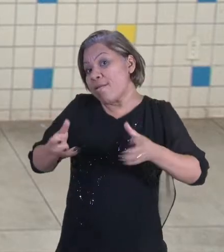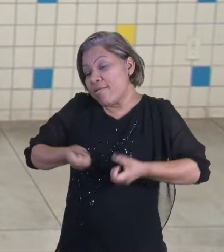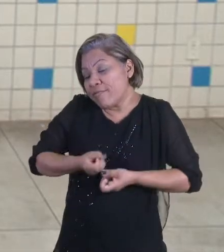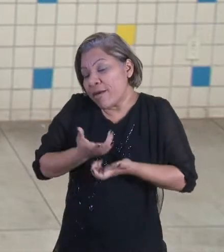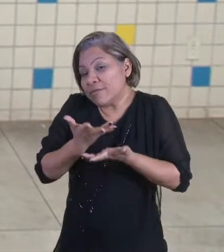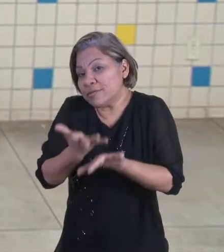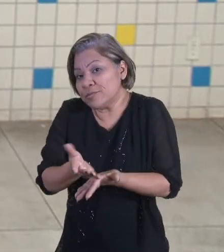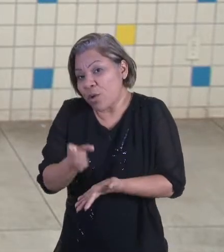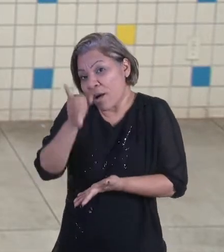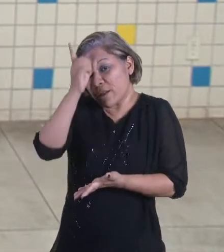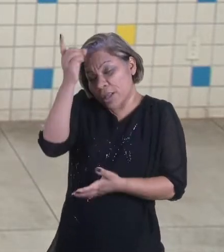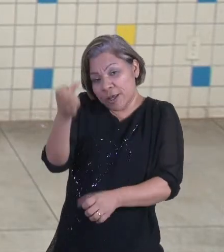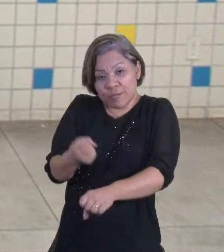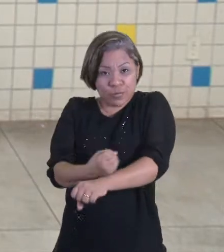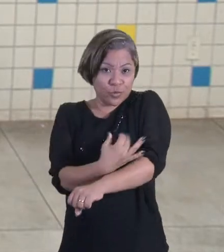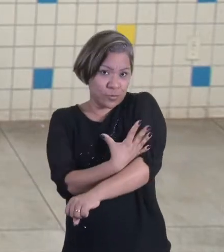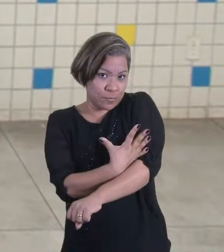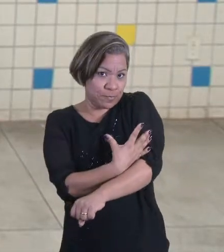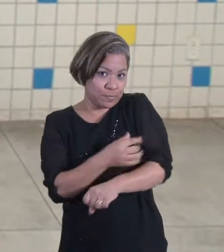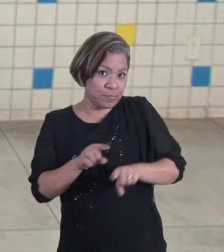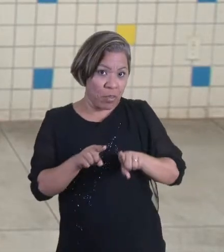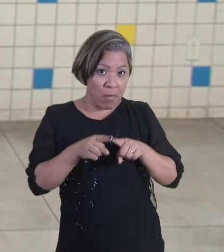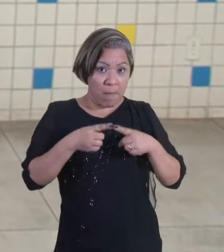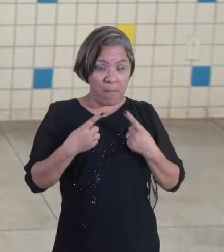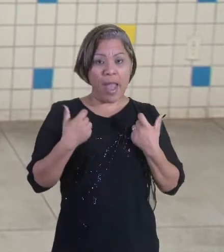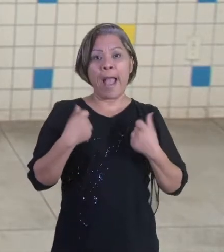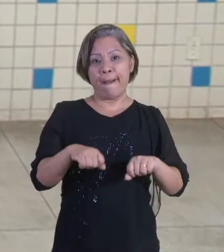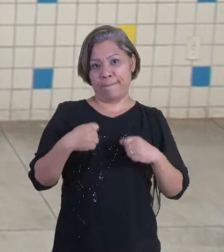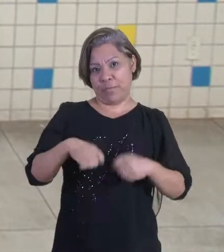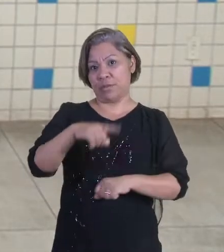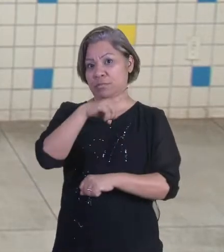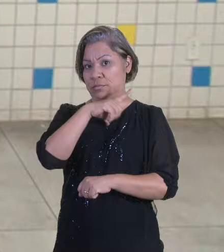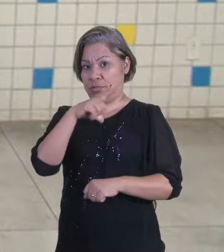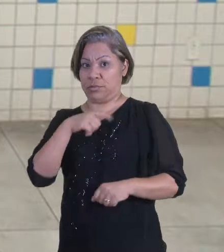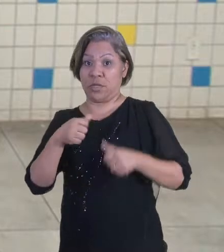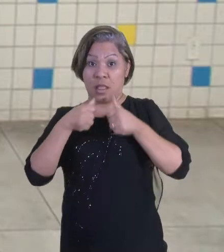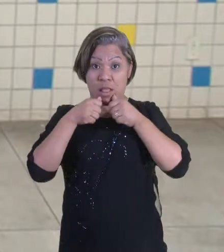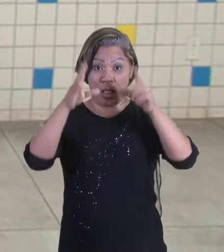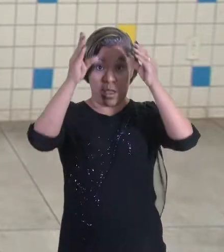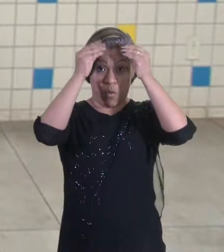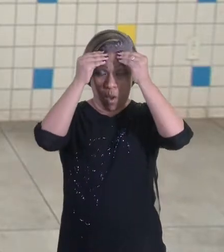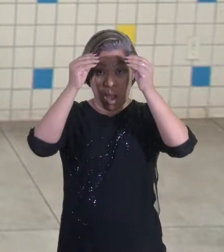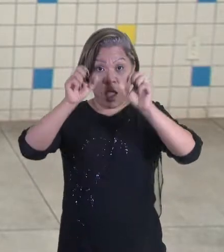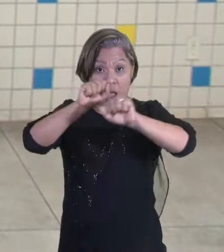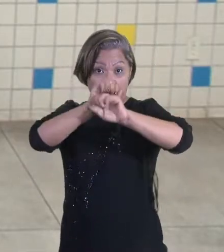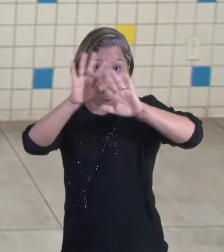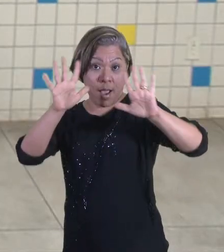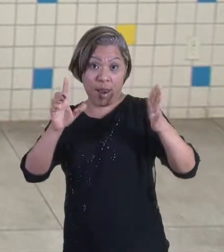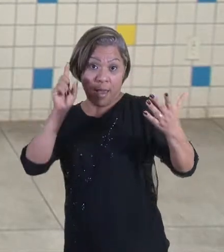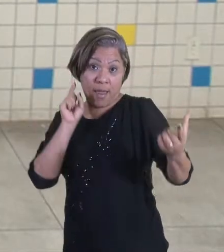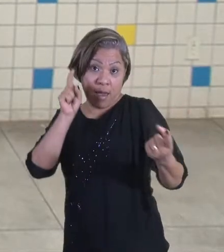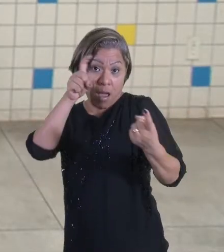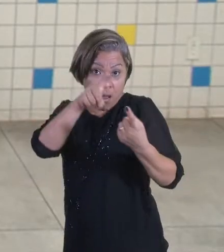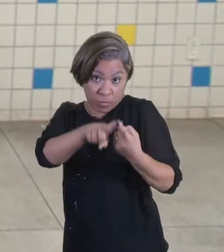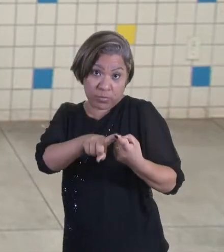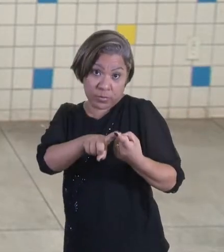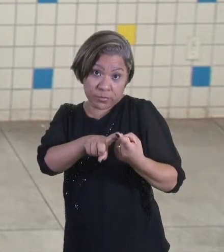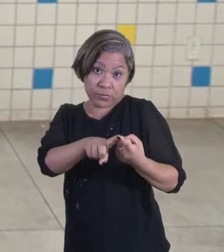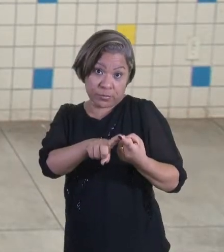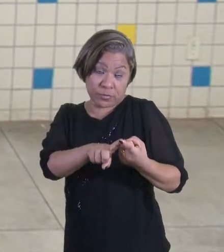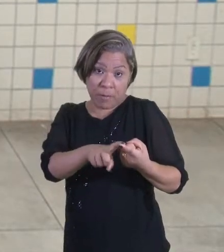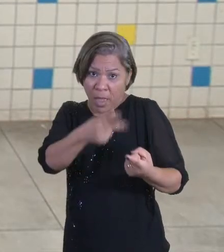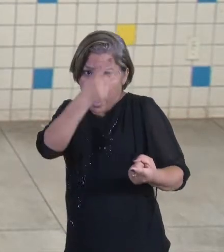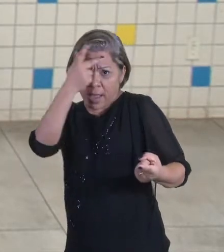suas emoções. Mas ela precisa ter uma linguagem clara, objetiva, para que o leitor